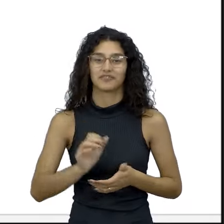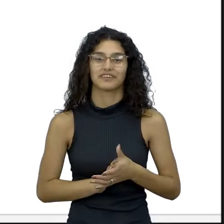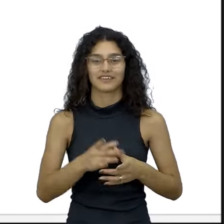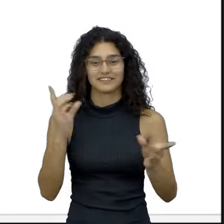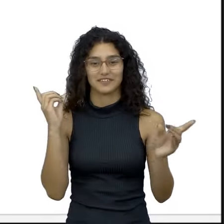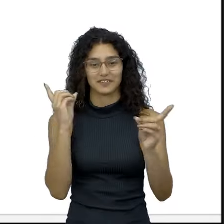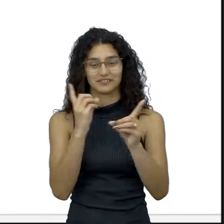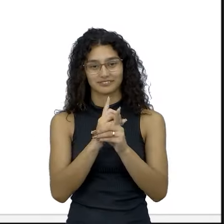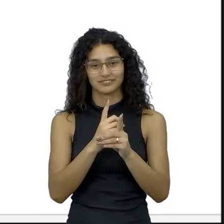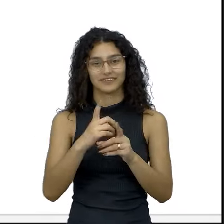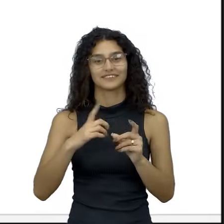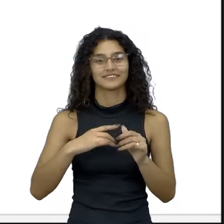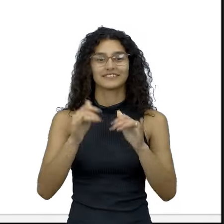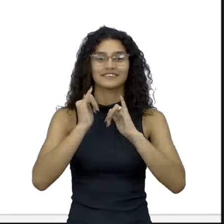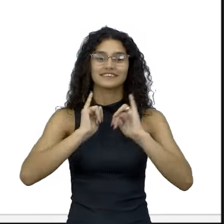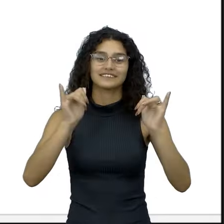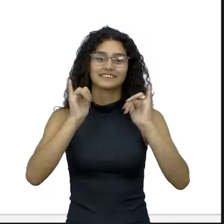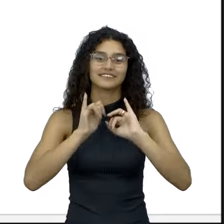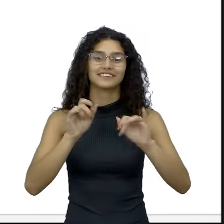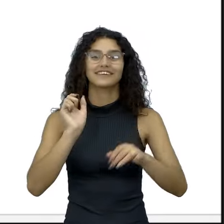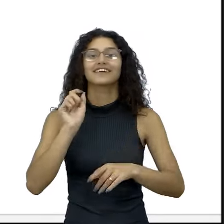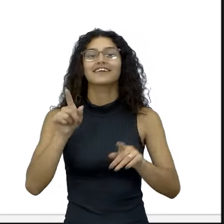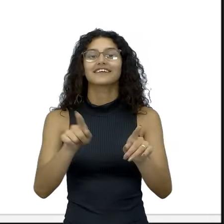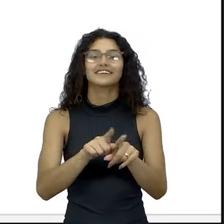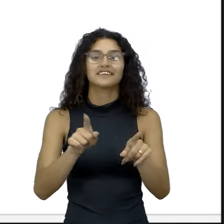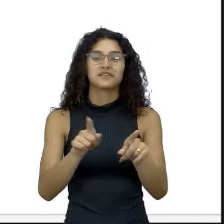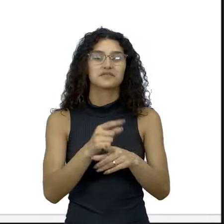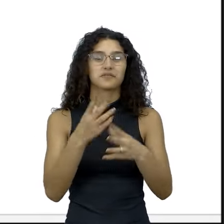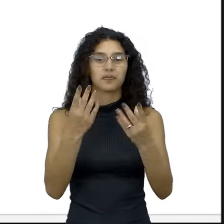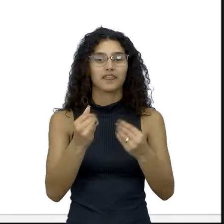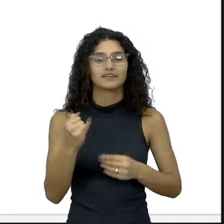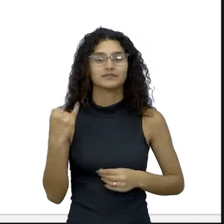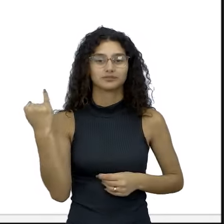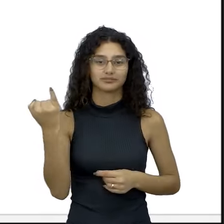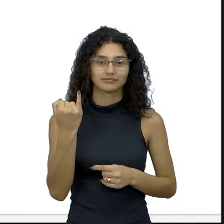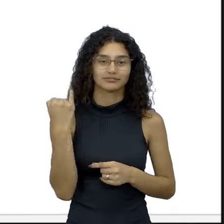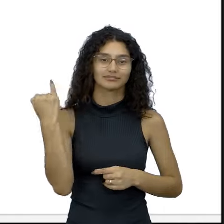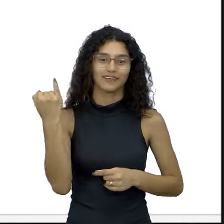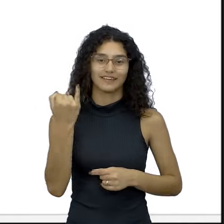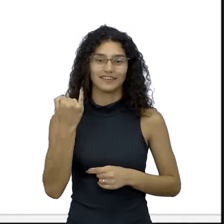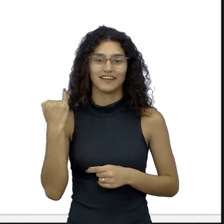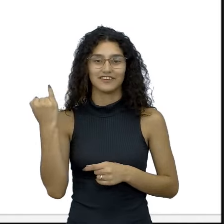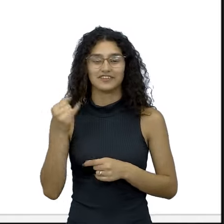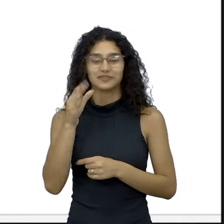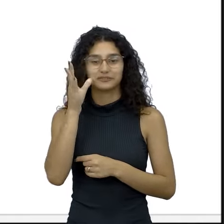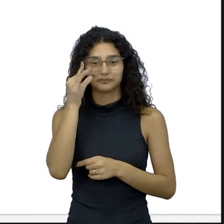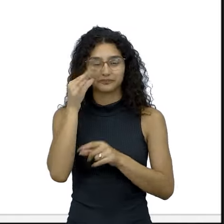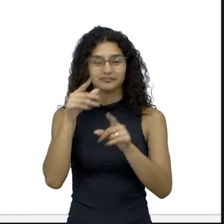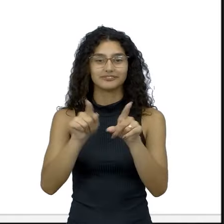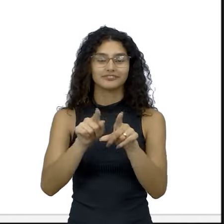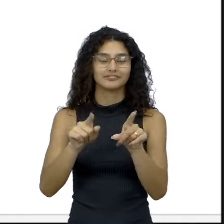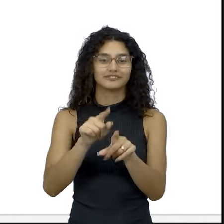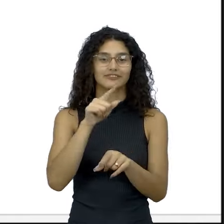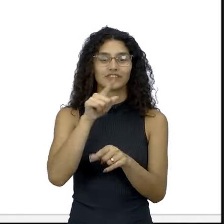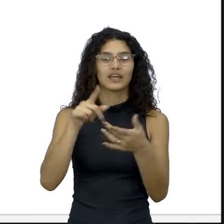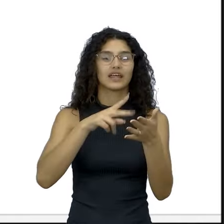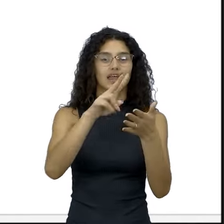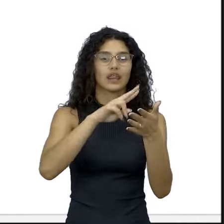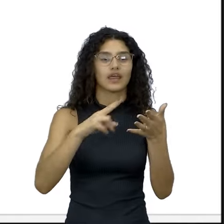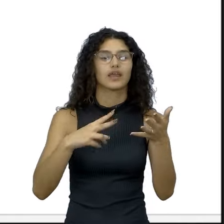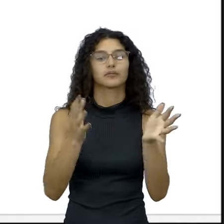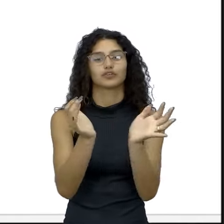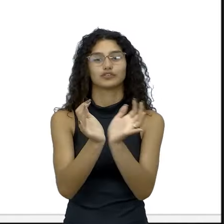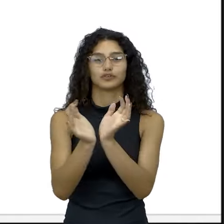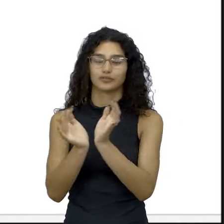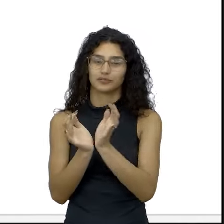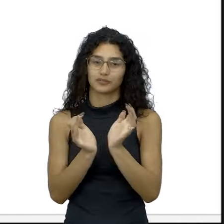encontrar o link dessa notícia e seria muito importante, bastante interessante, que vocês lessem para a sua